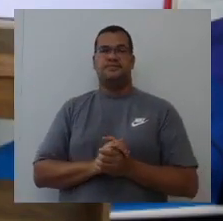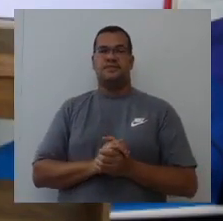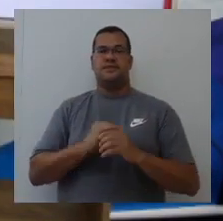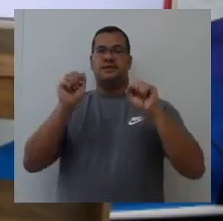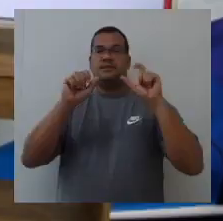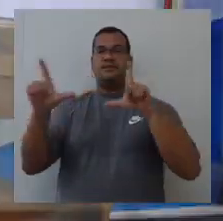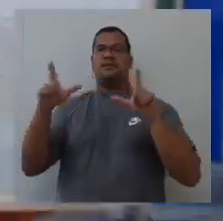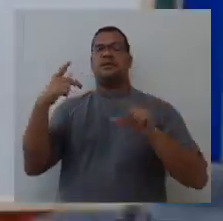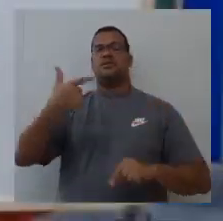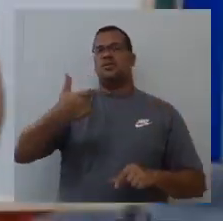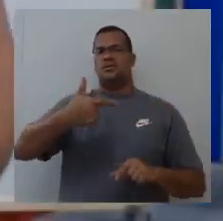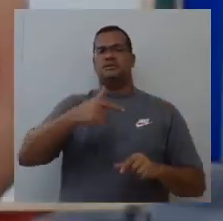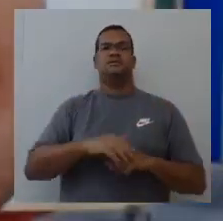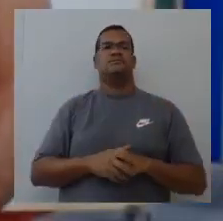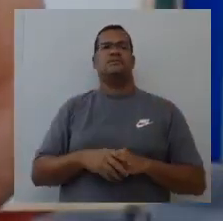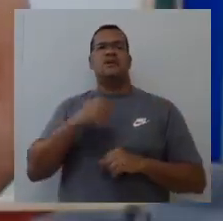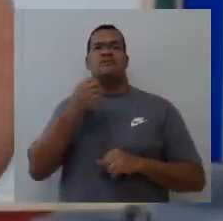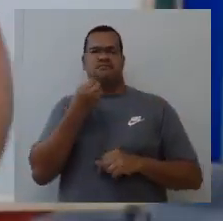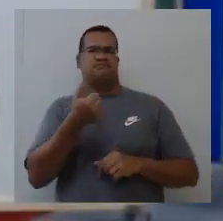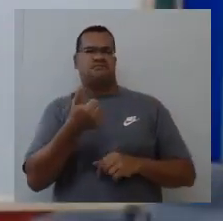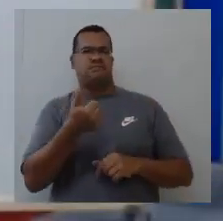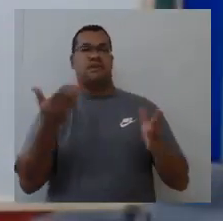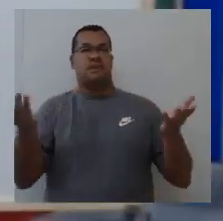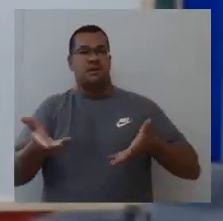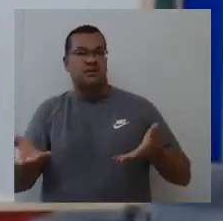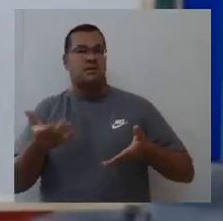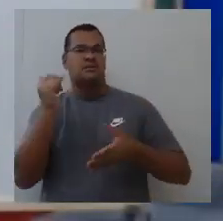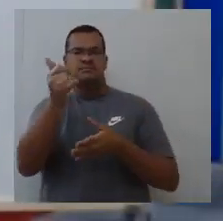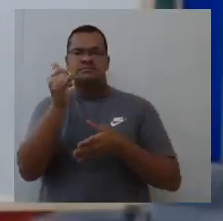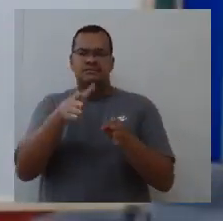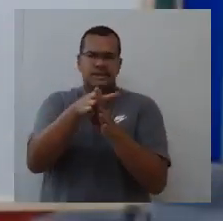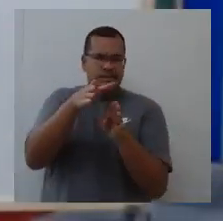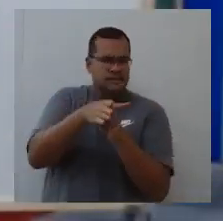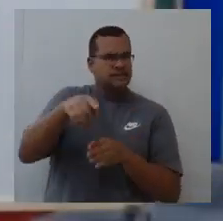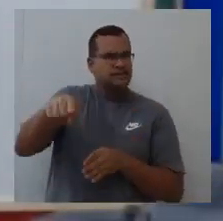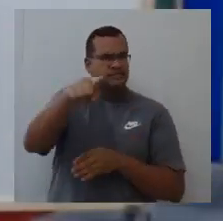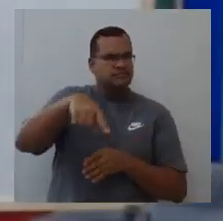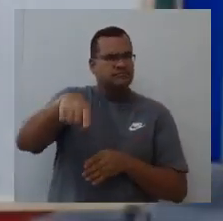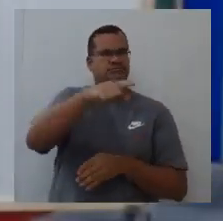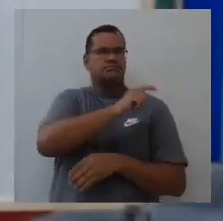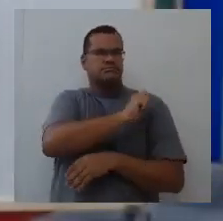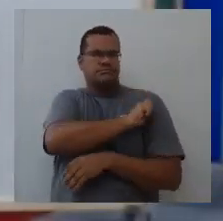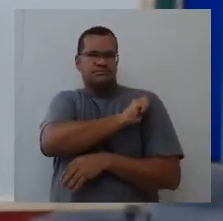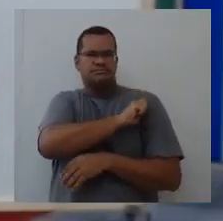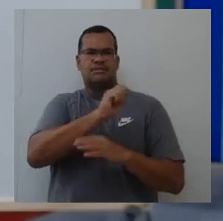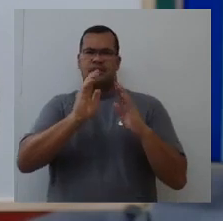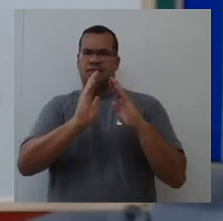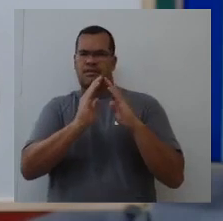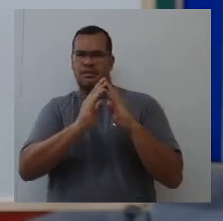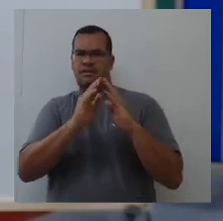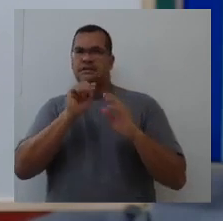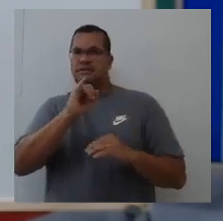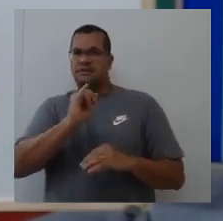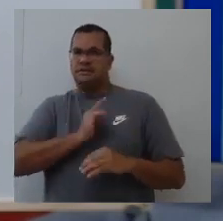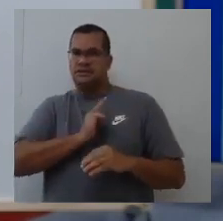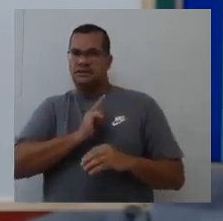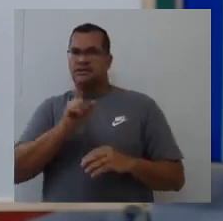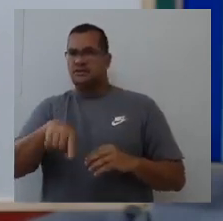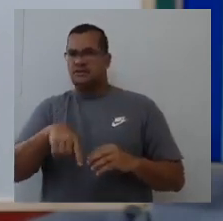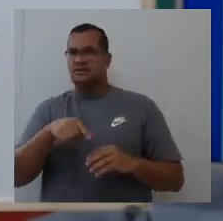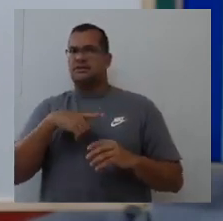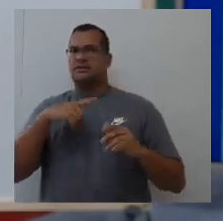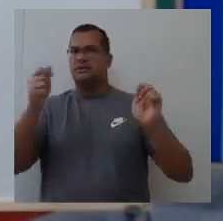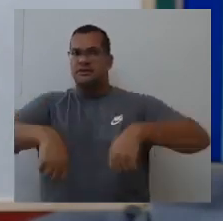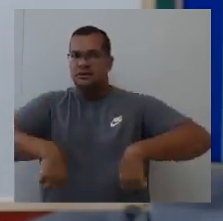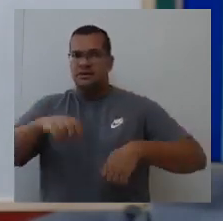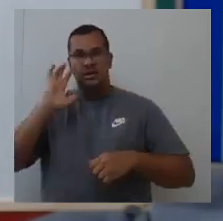2. Muito bem. Eu queria dizer para você que está me acompanhando agora em casa que além de o aluno do ensino médio ser